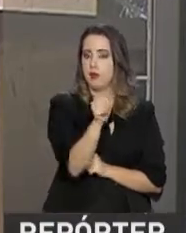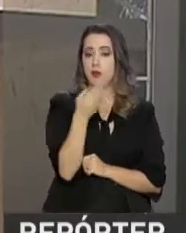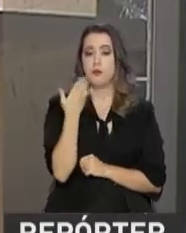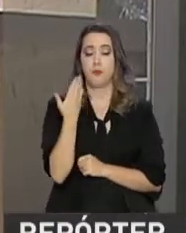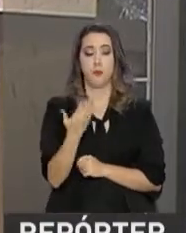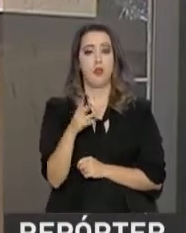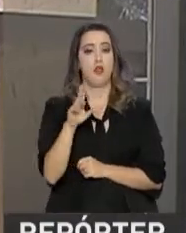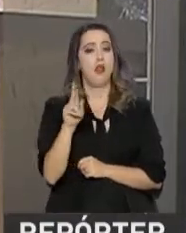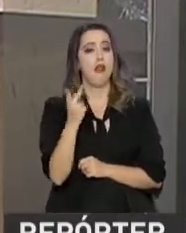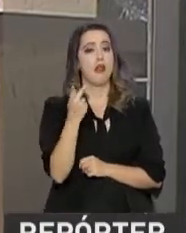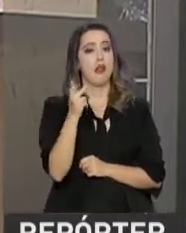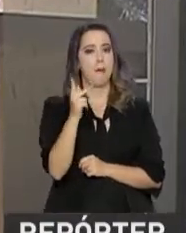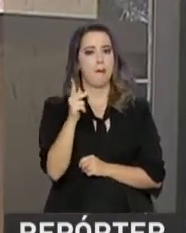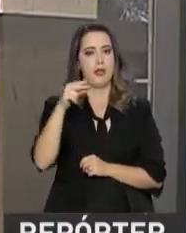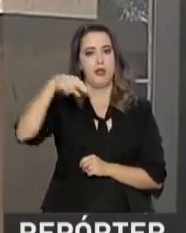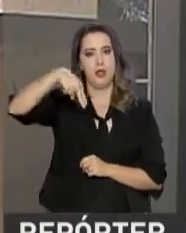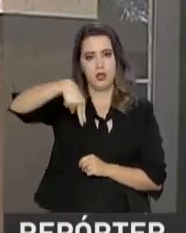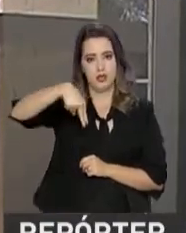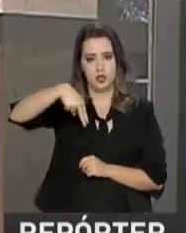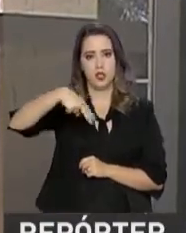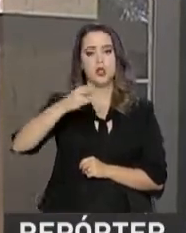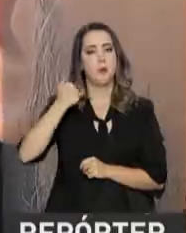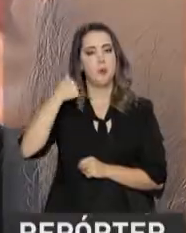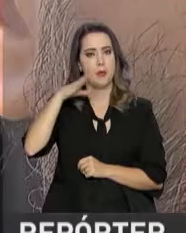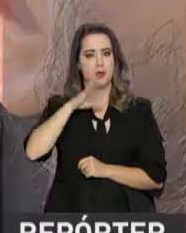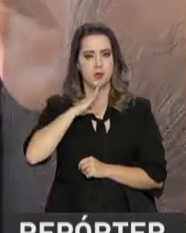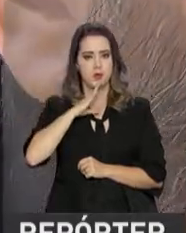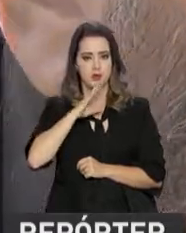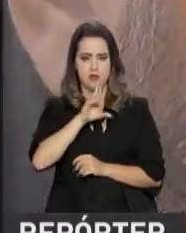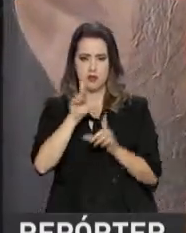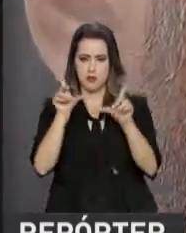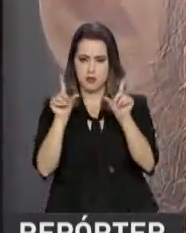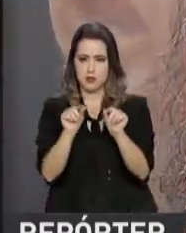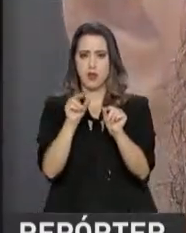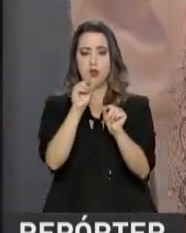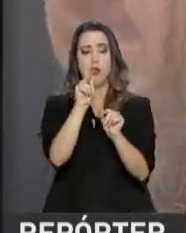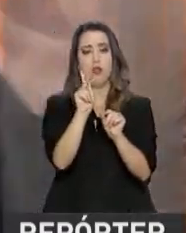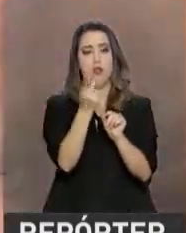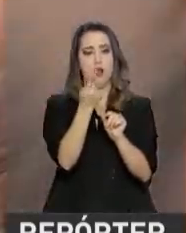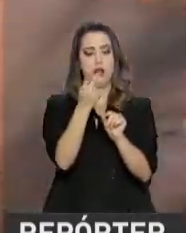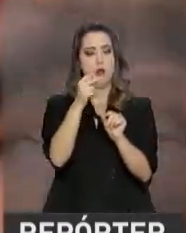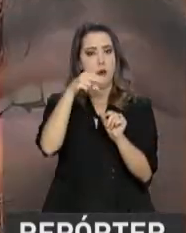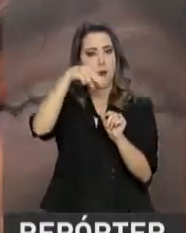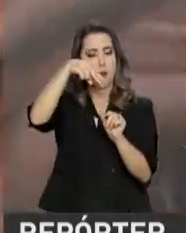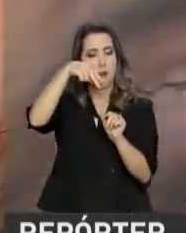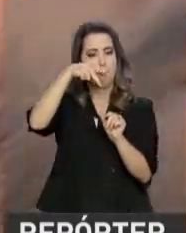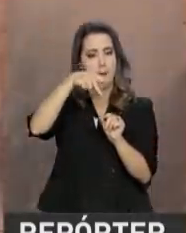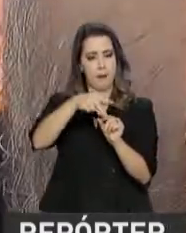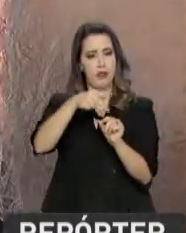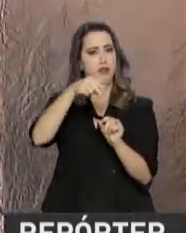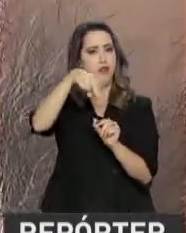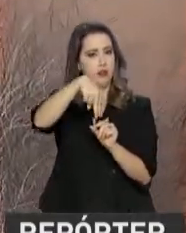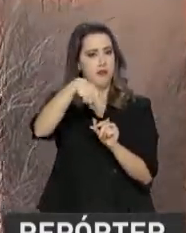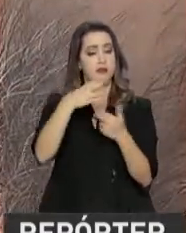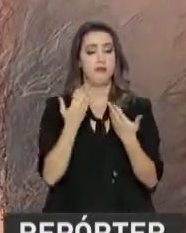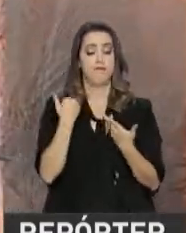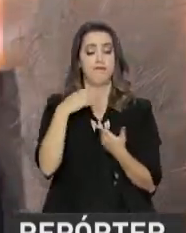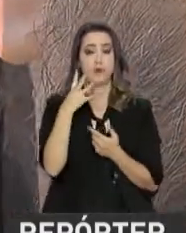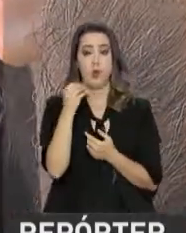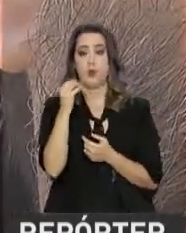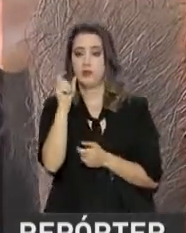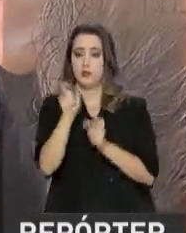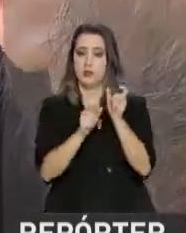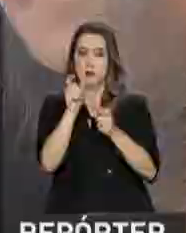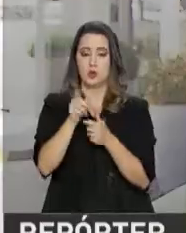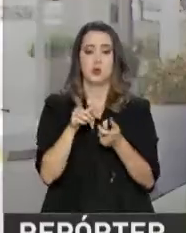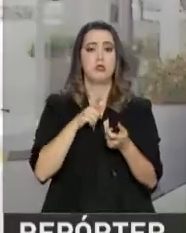ou hpn como a doença é mais conhecida doença que atinge mais de 400 pessoas no brasil é um tipo raro